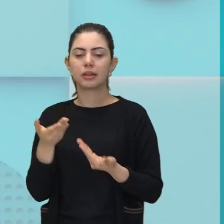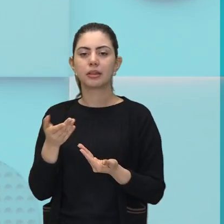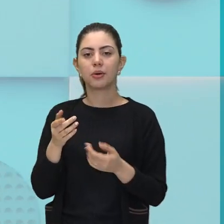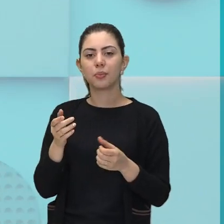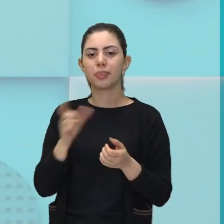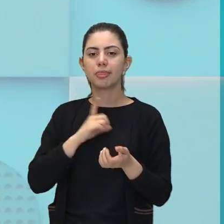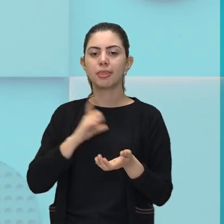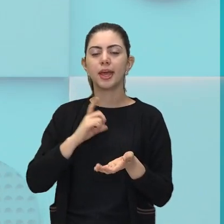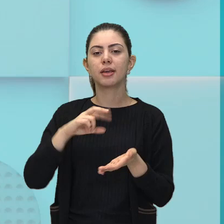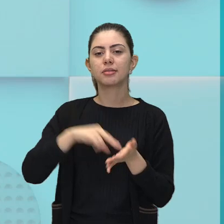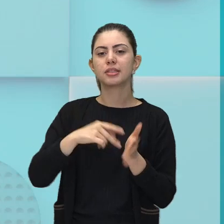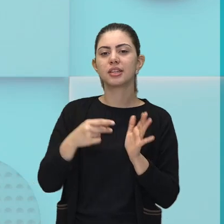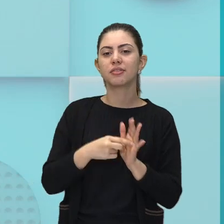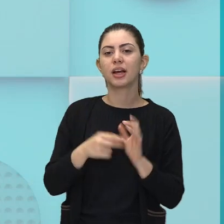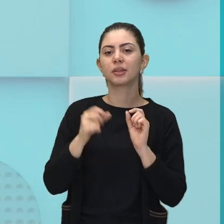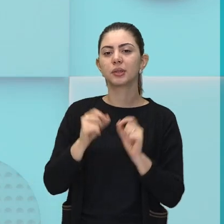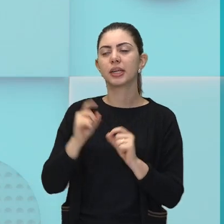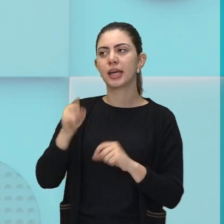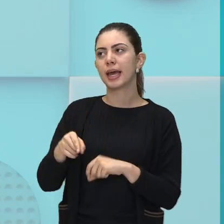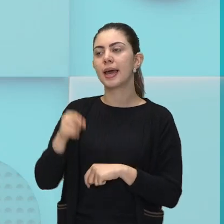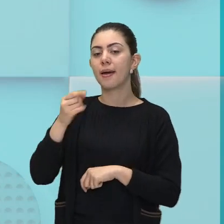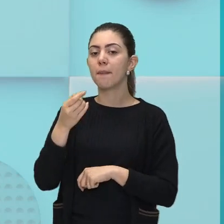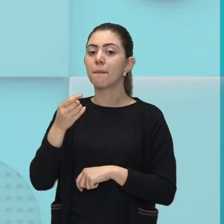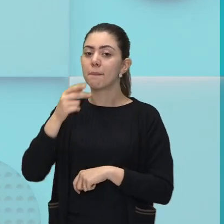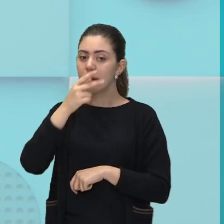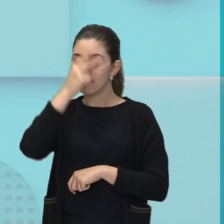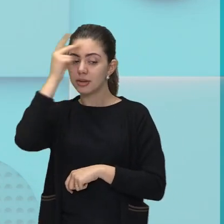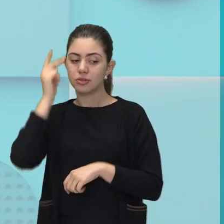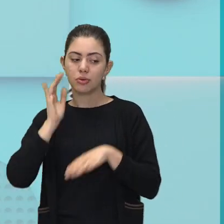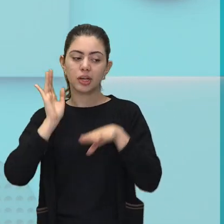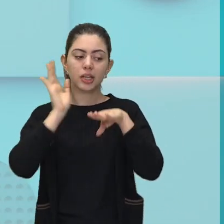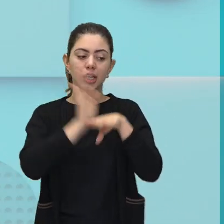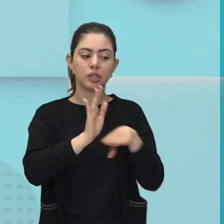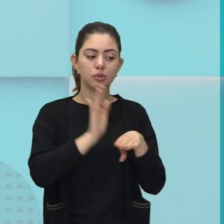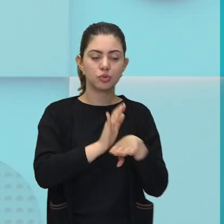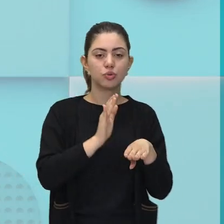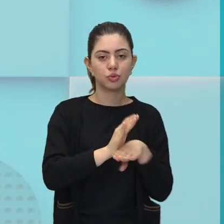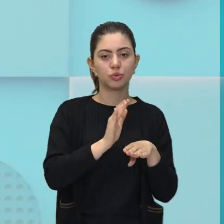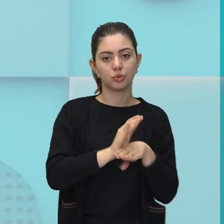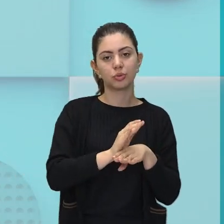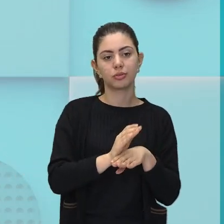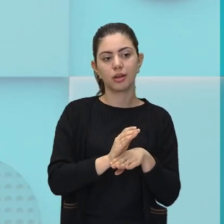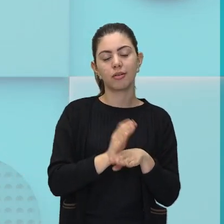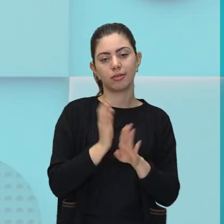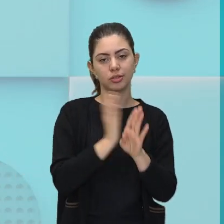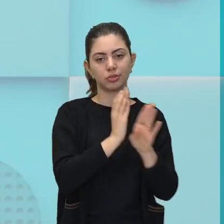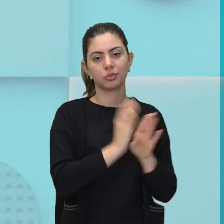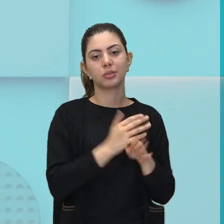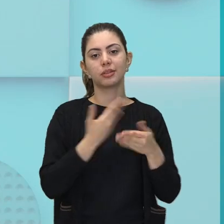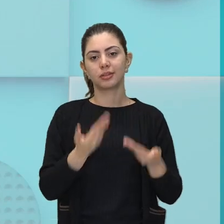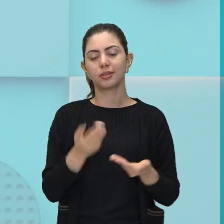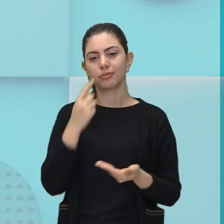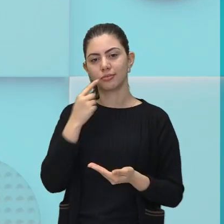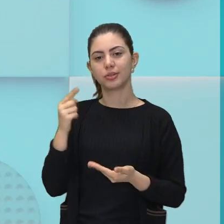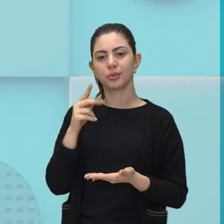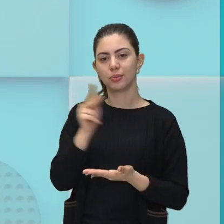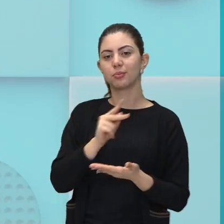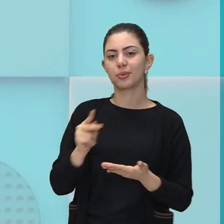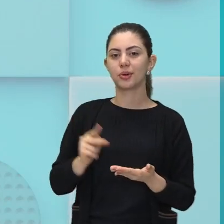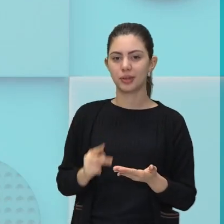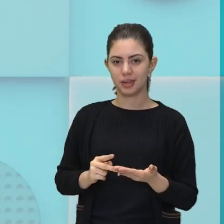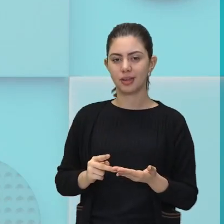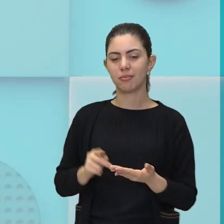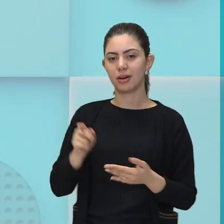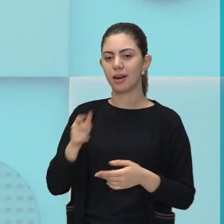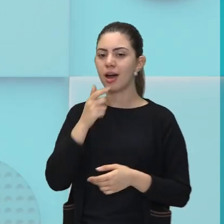essa figura que ajuda a descobrir, que ajuda a conhecer. Então, o poema O Menino Azul já traz aí desde o título essa ideia,